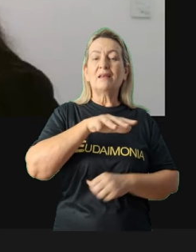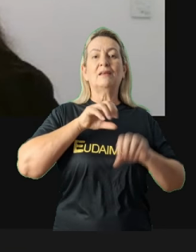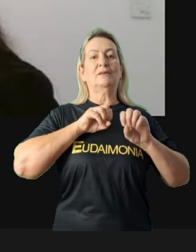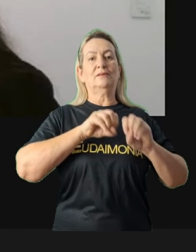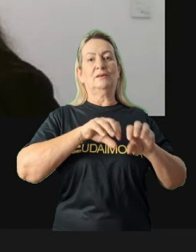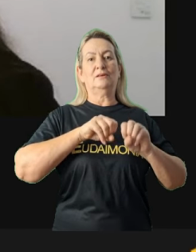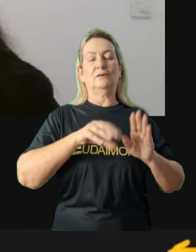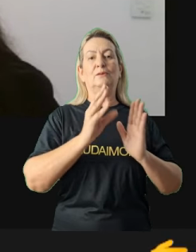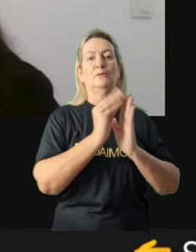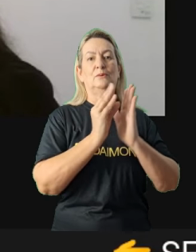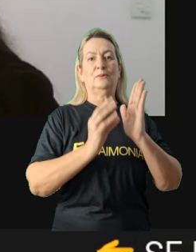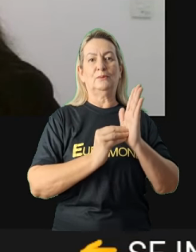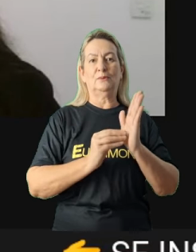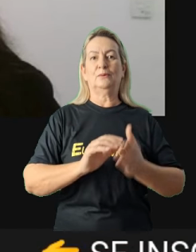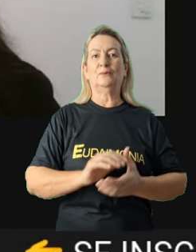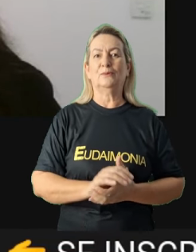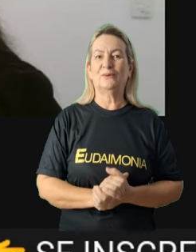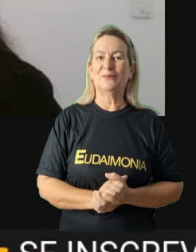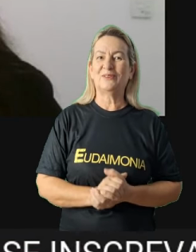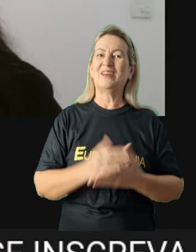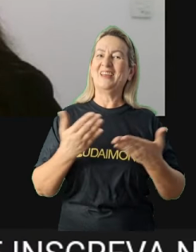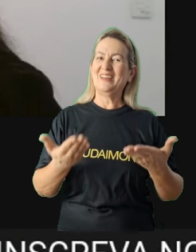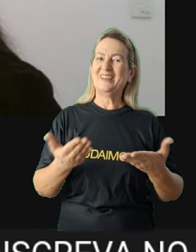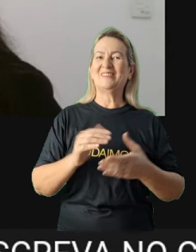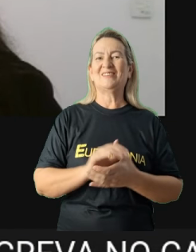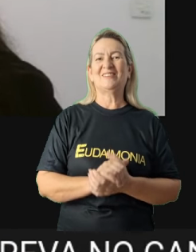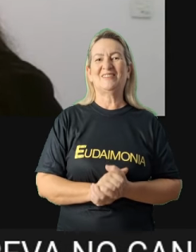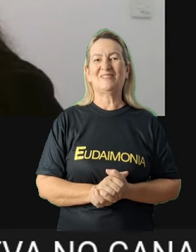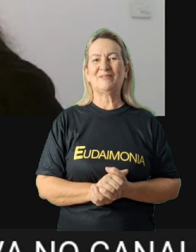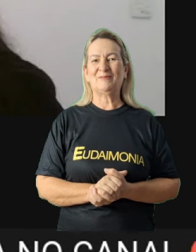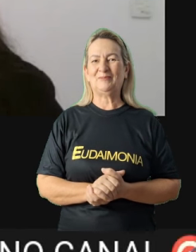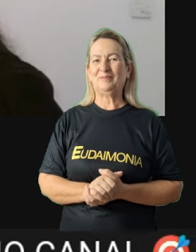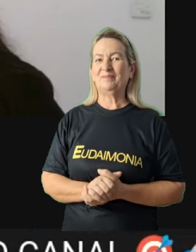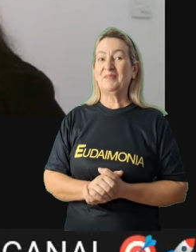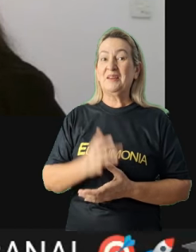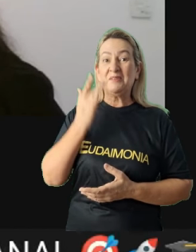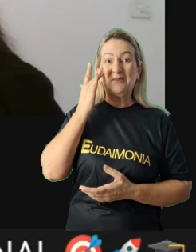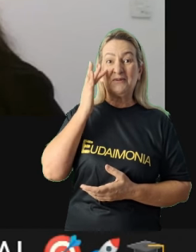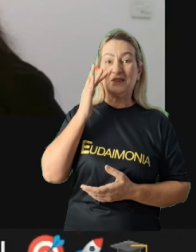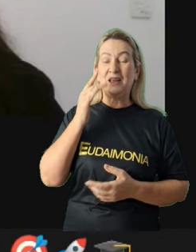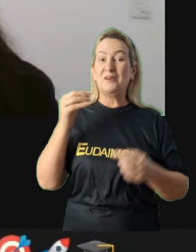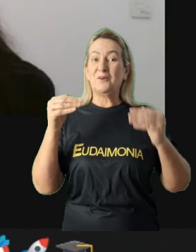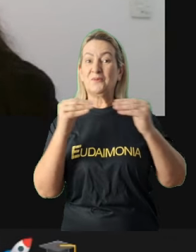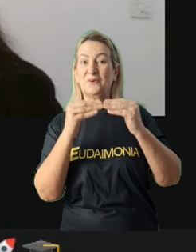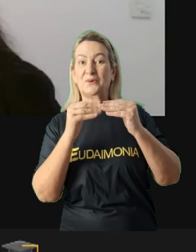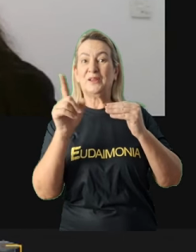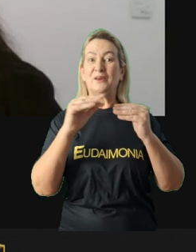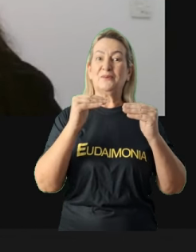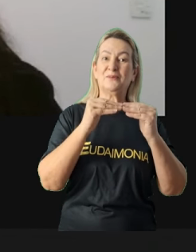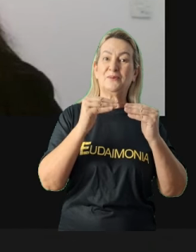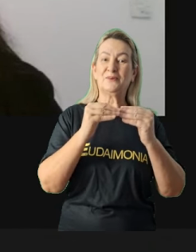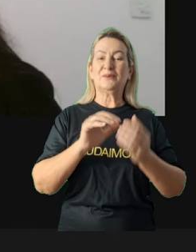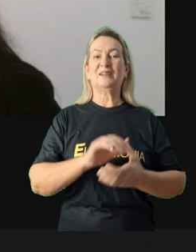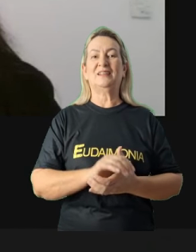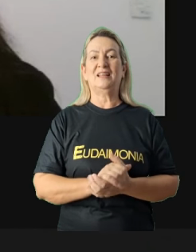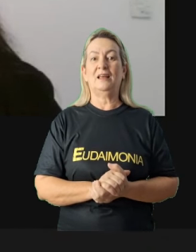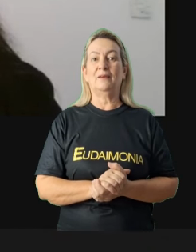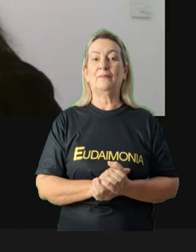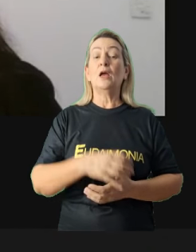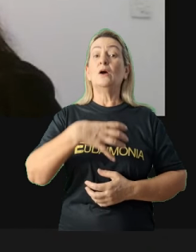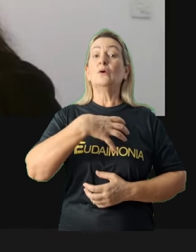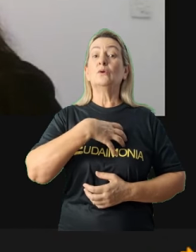determinada área de conteúdo. Sim. É isso, gente. Não sei se Massa. convergiu aí. O formato